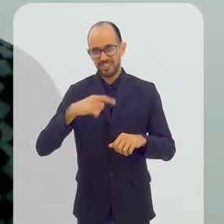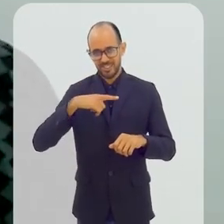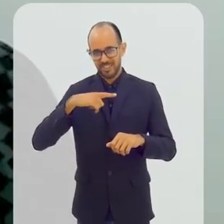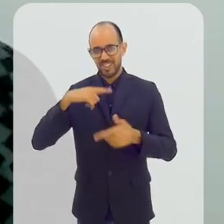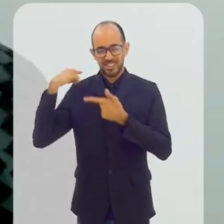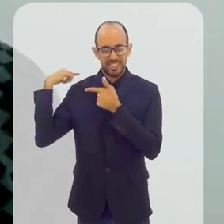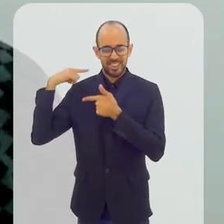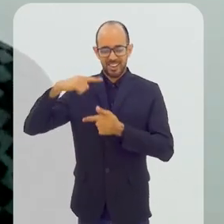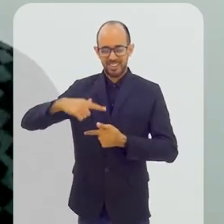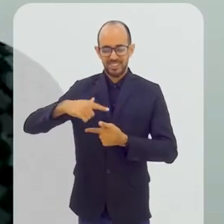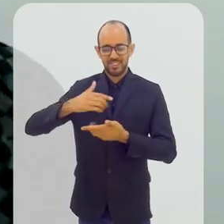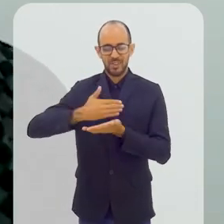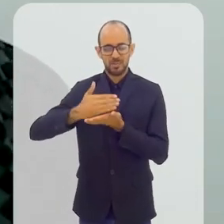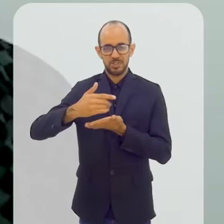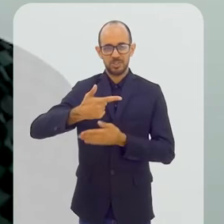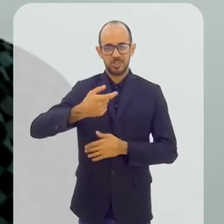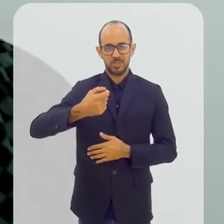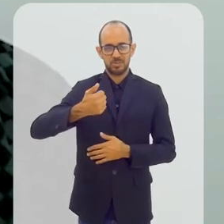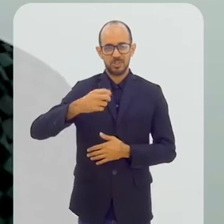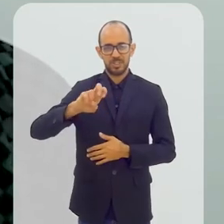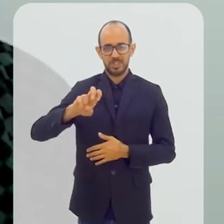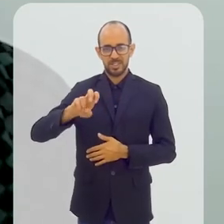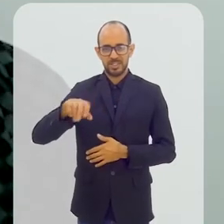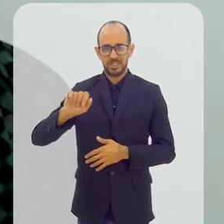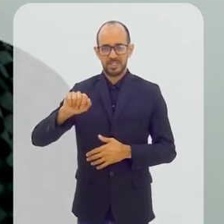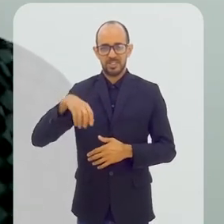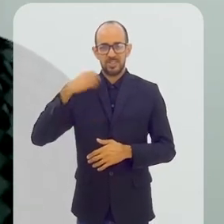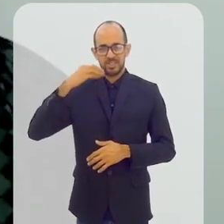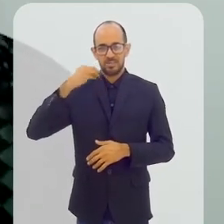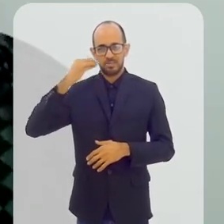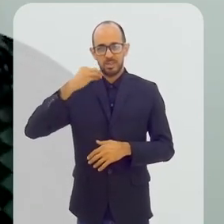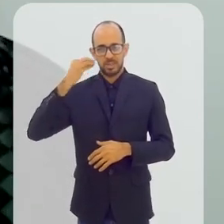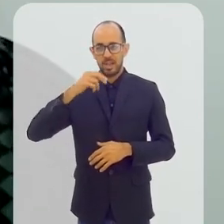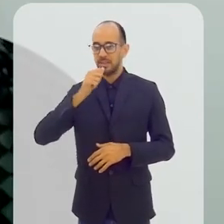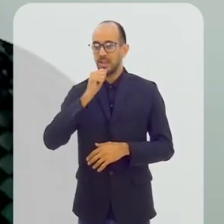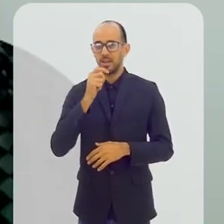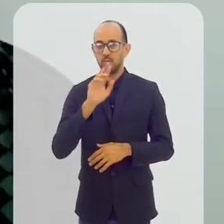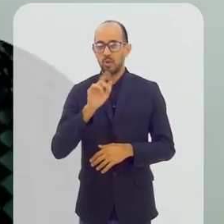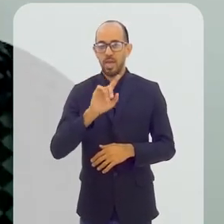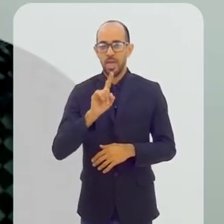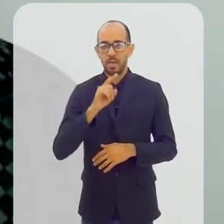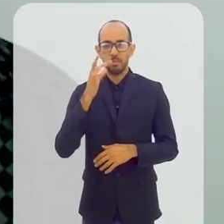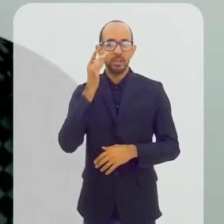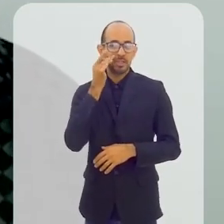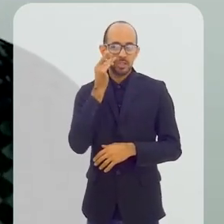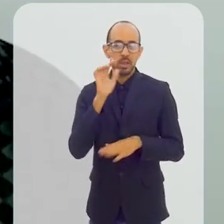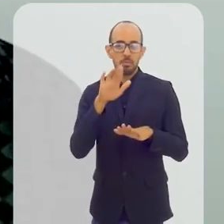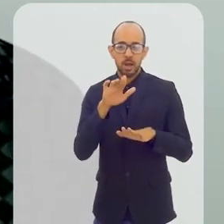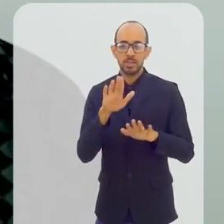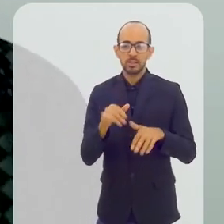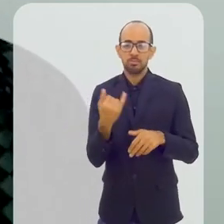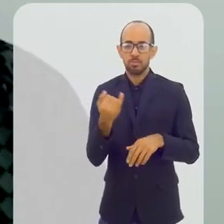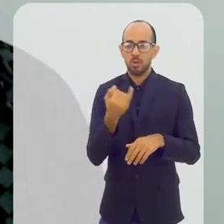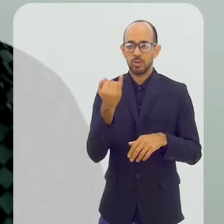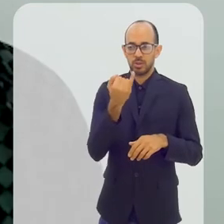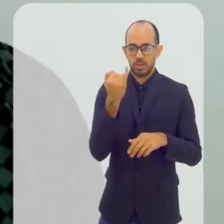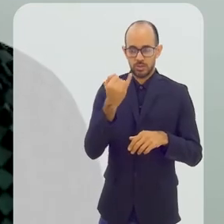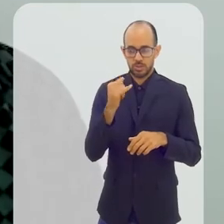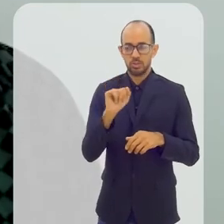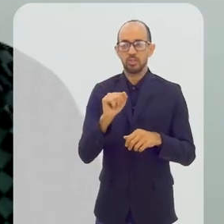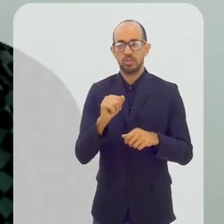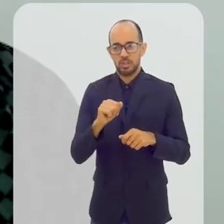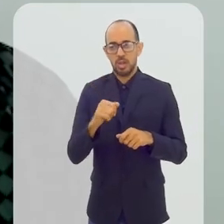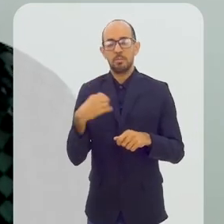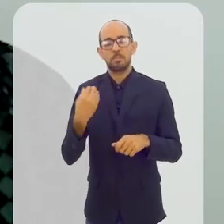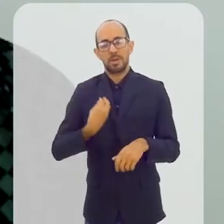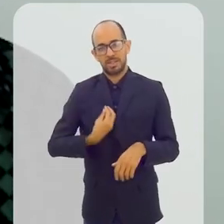tradição lá desde 2015, a gente também traz essas experiências. Ainda não vai ser presencial. Mas eu acho que é muito importante aqui que a gente